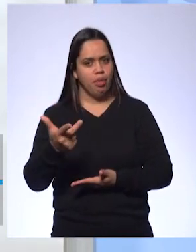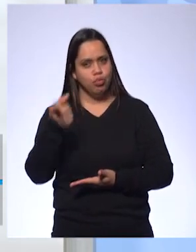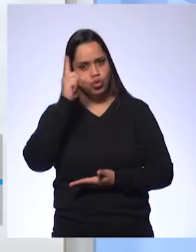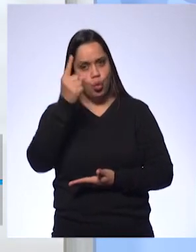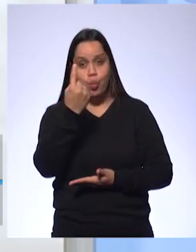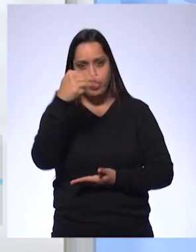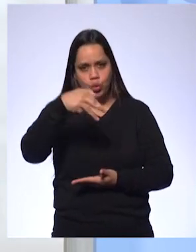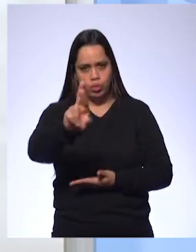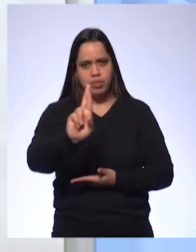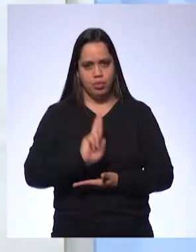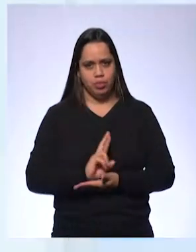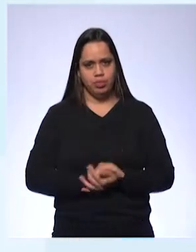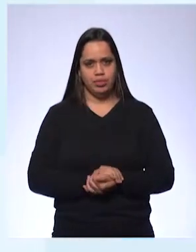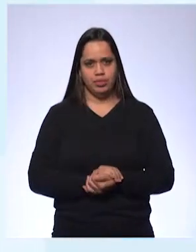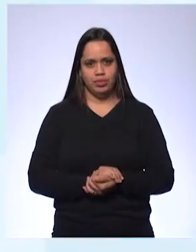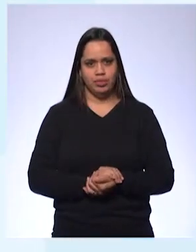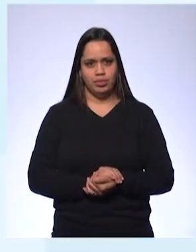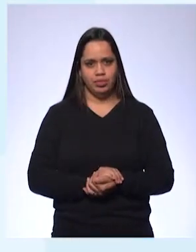minuto, por favor.